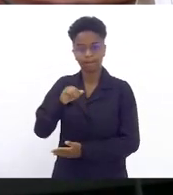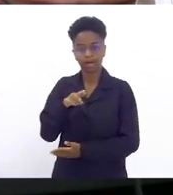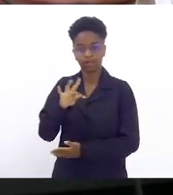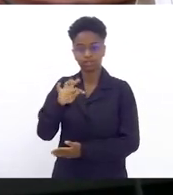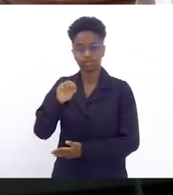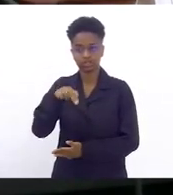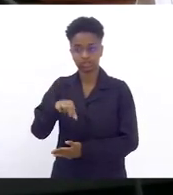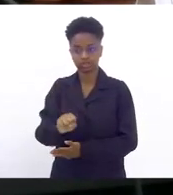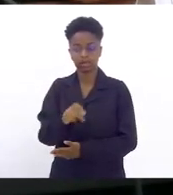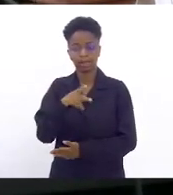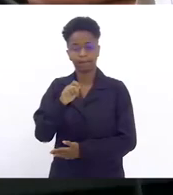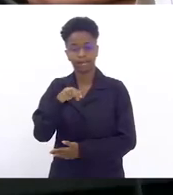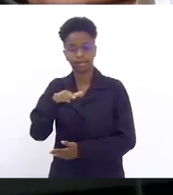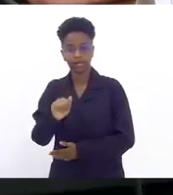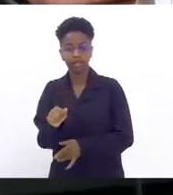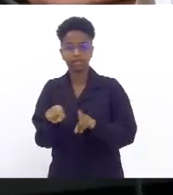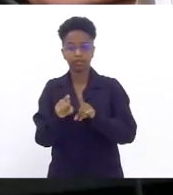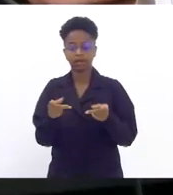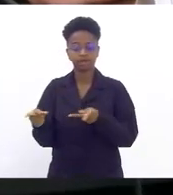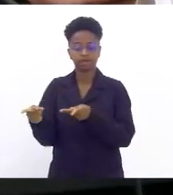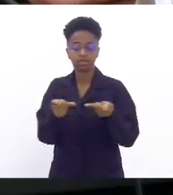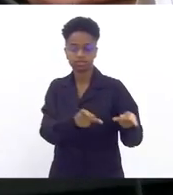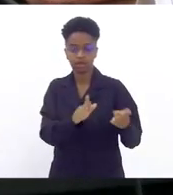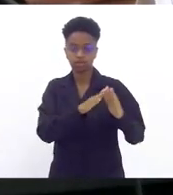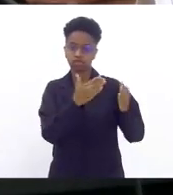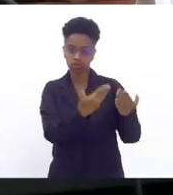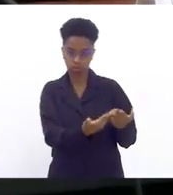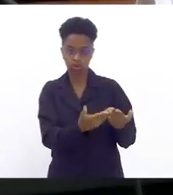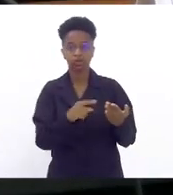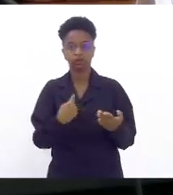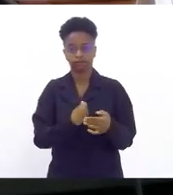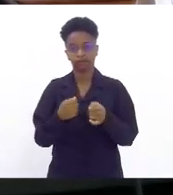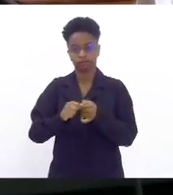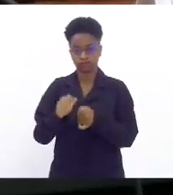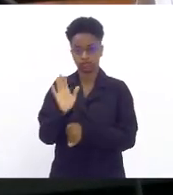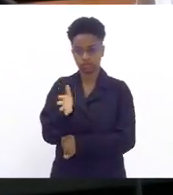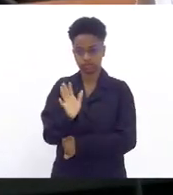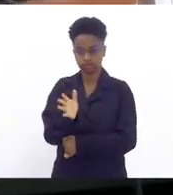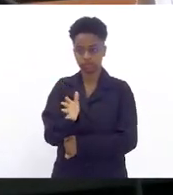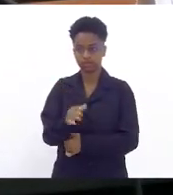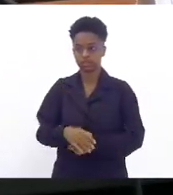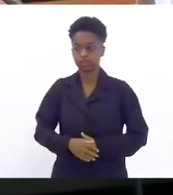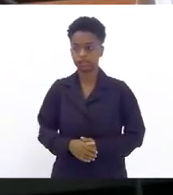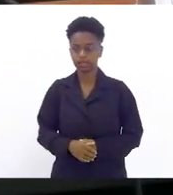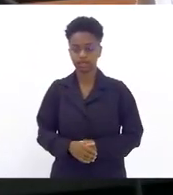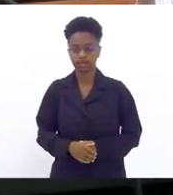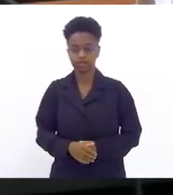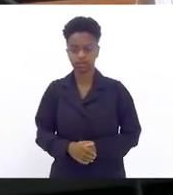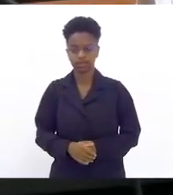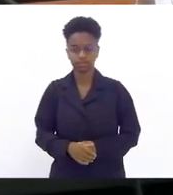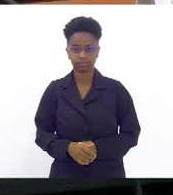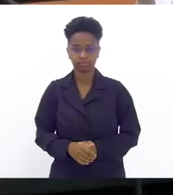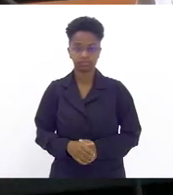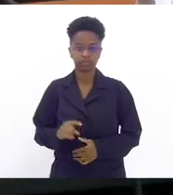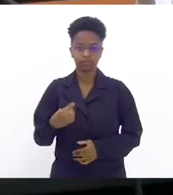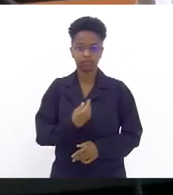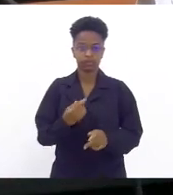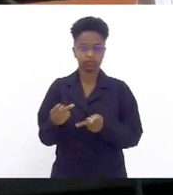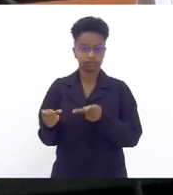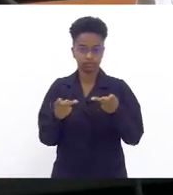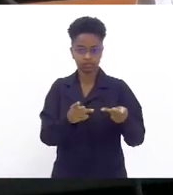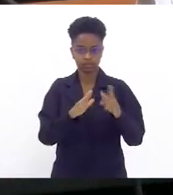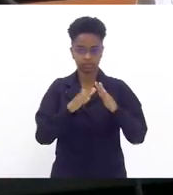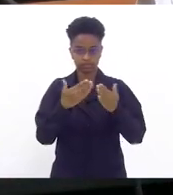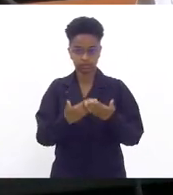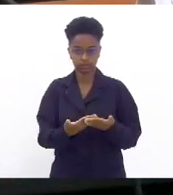as dependências da escola fizemos isso baixamos em diligência fomos visitar a escola e